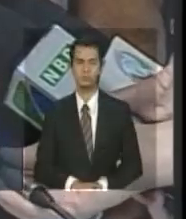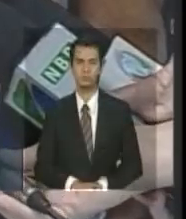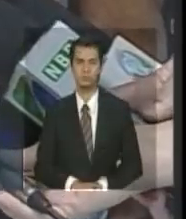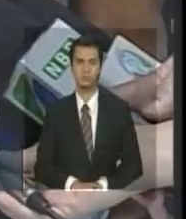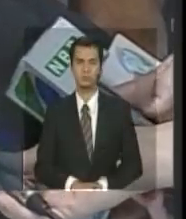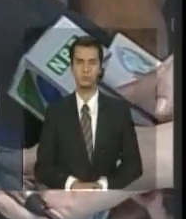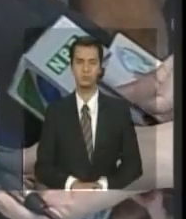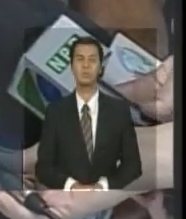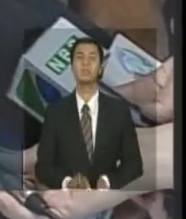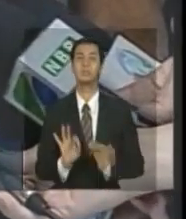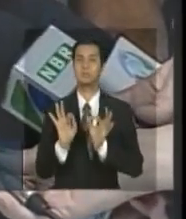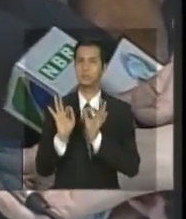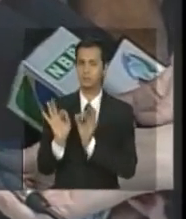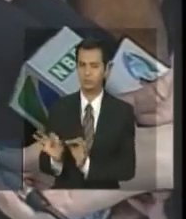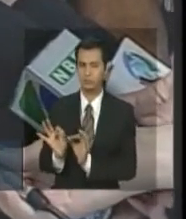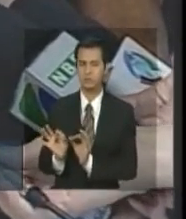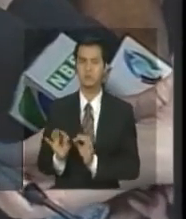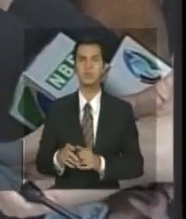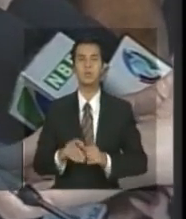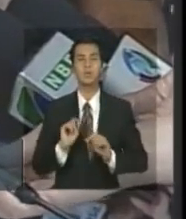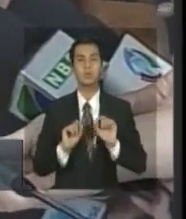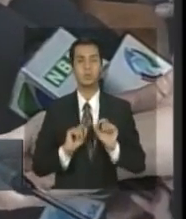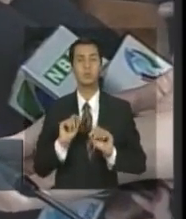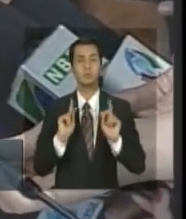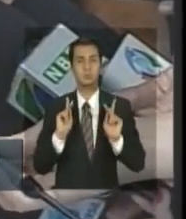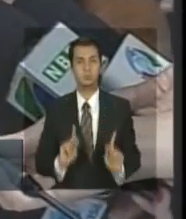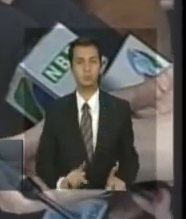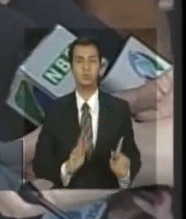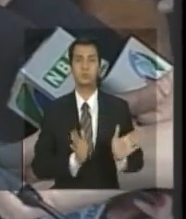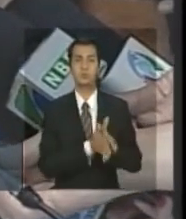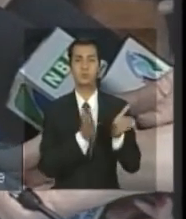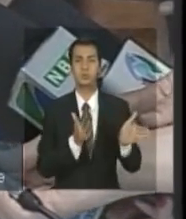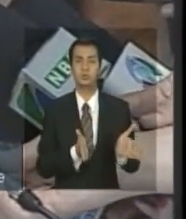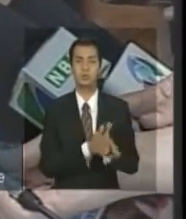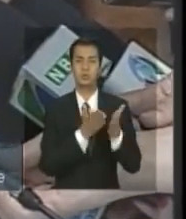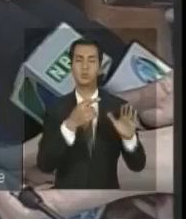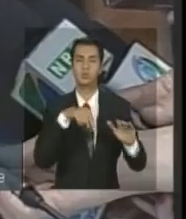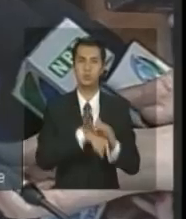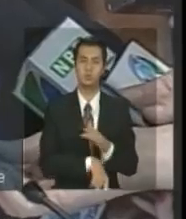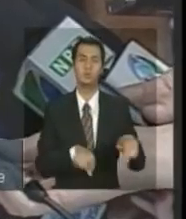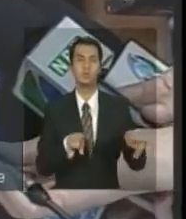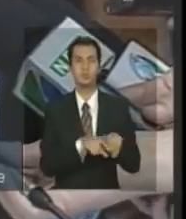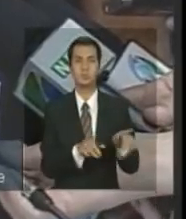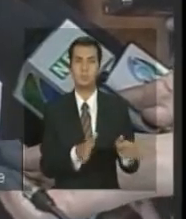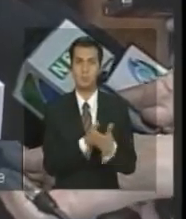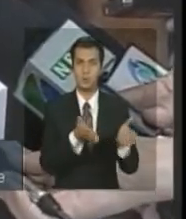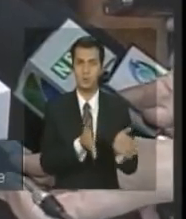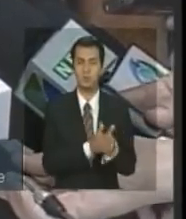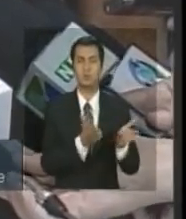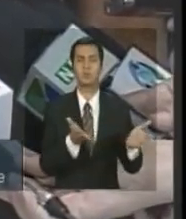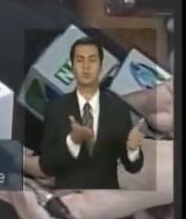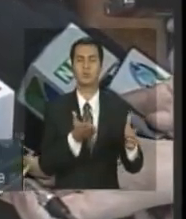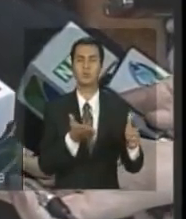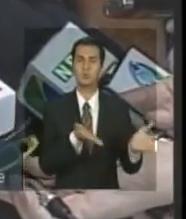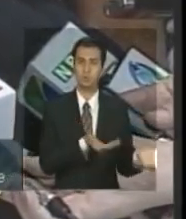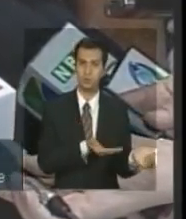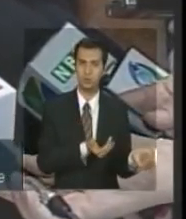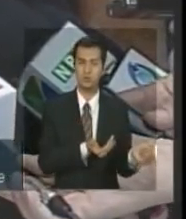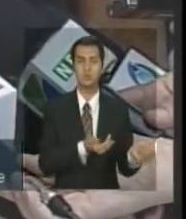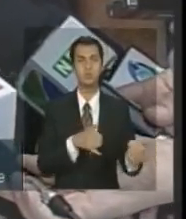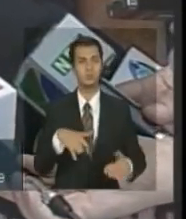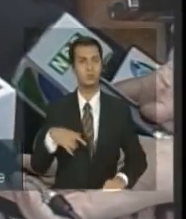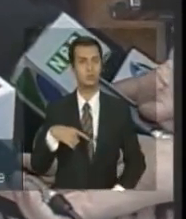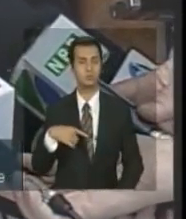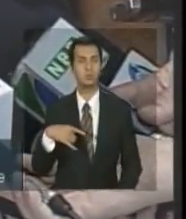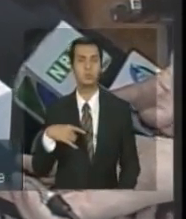A população jovem, extremamente pobre, caiu bastante, caiu, no caso de extremamente pobres, de um patamar de